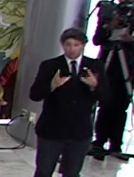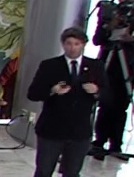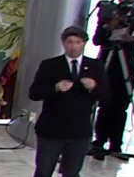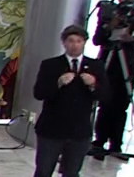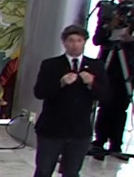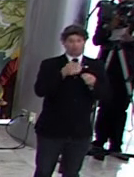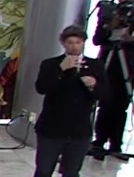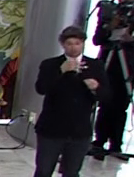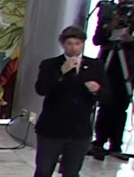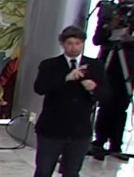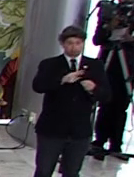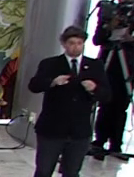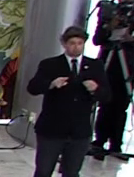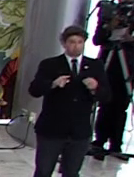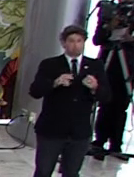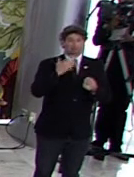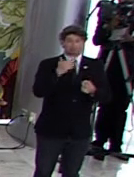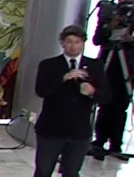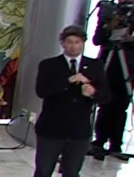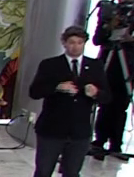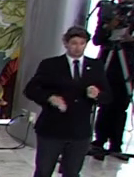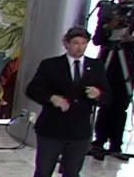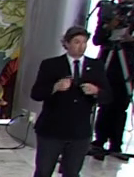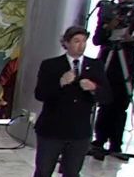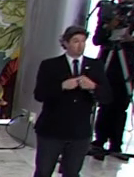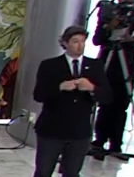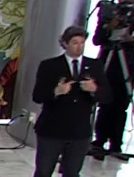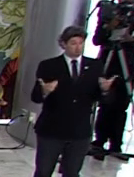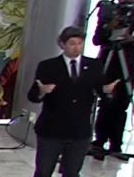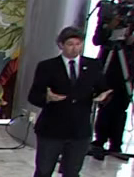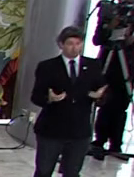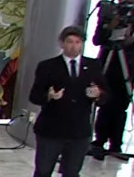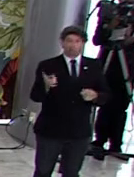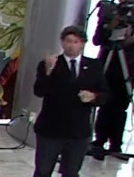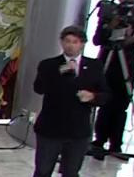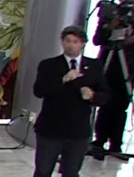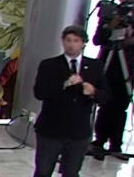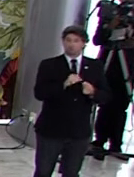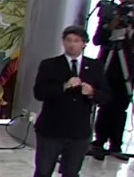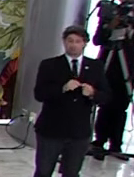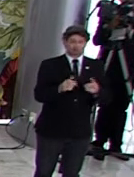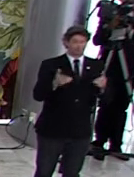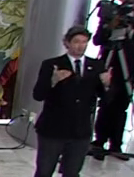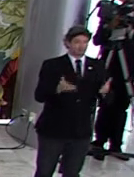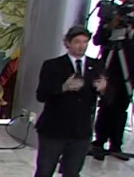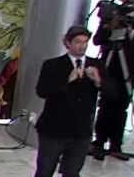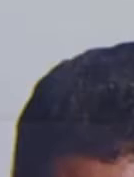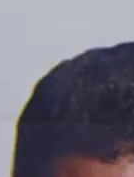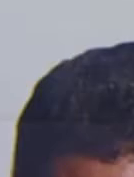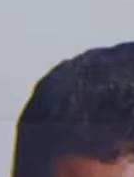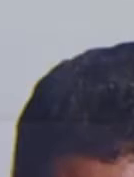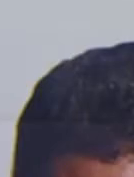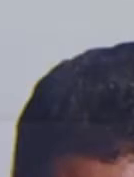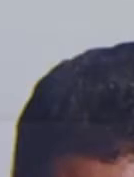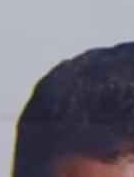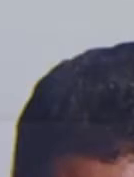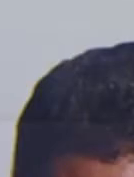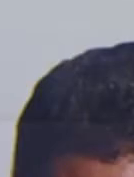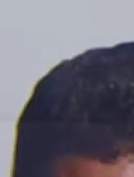oferecendo sugestões aos ministros para que hoje pudesse ser feito esse anúncio. É